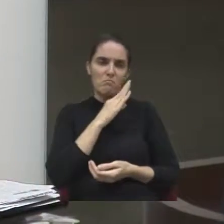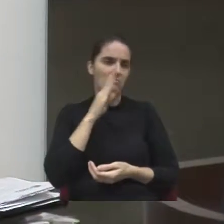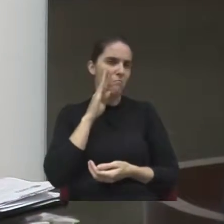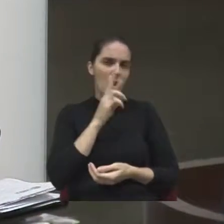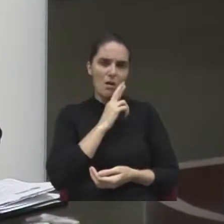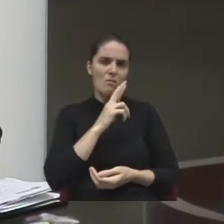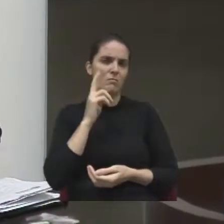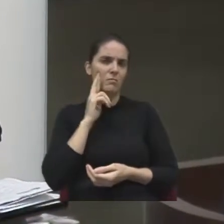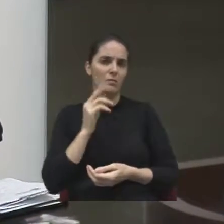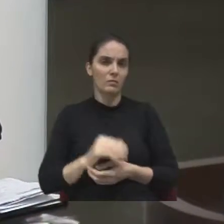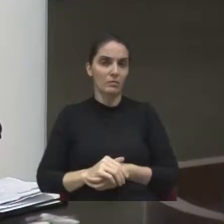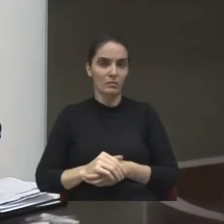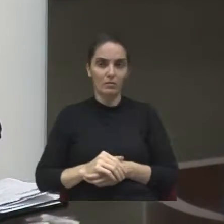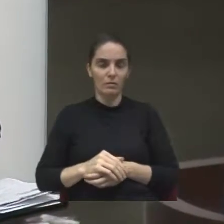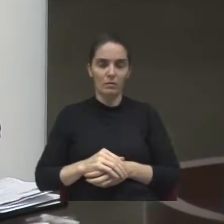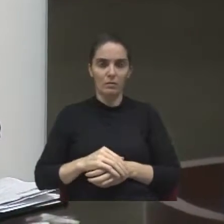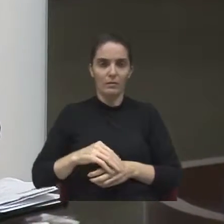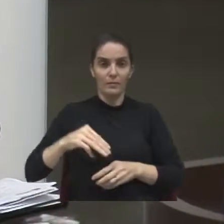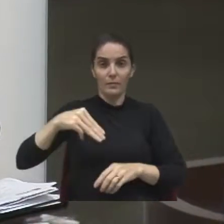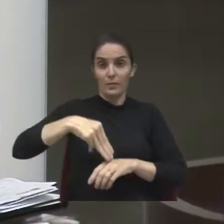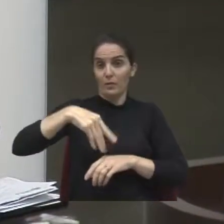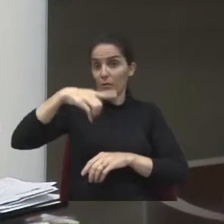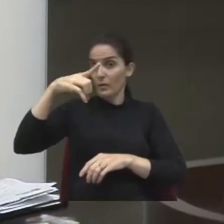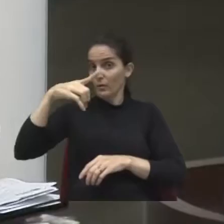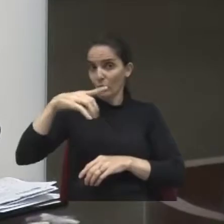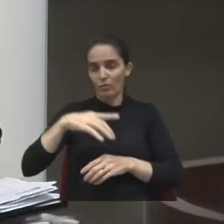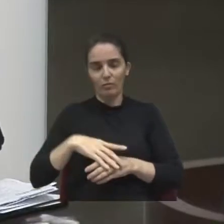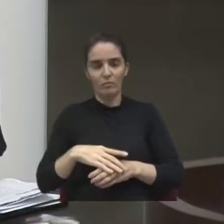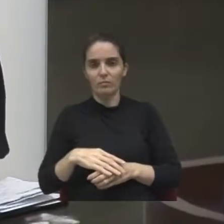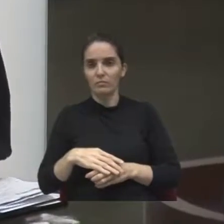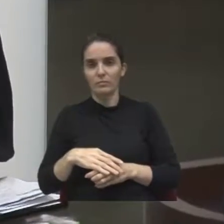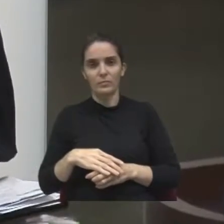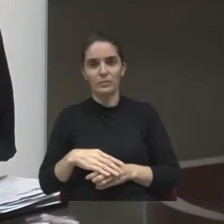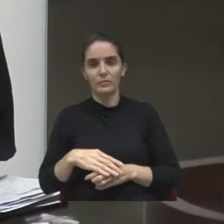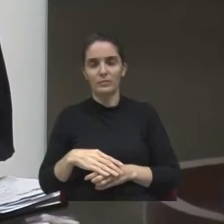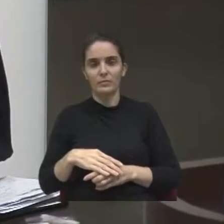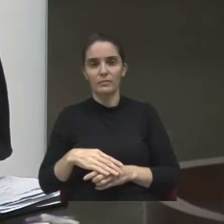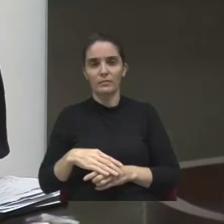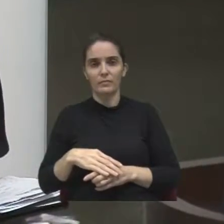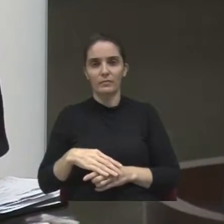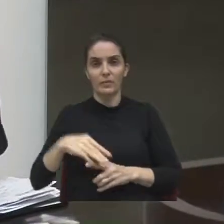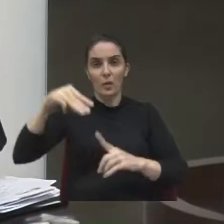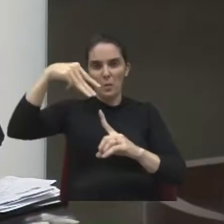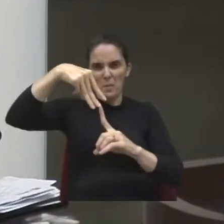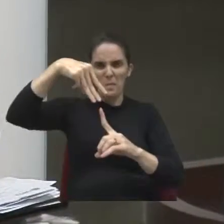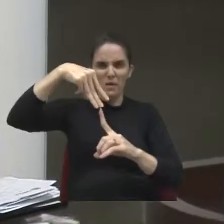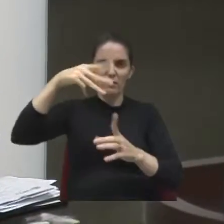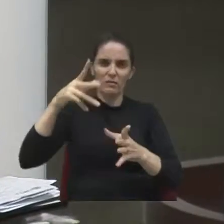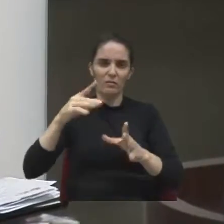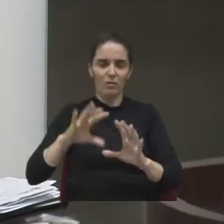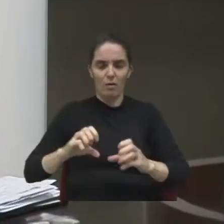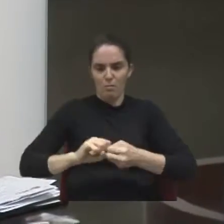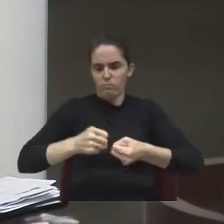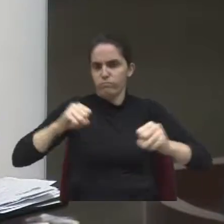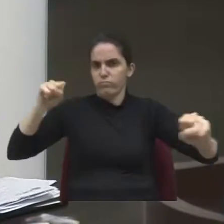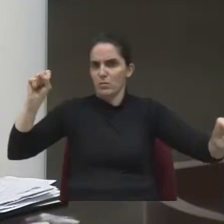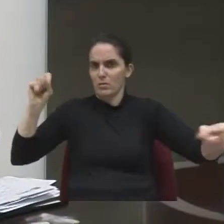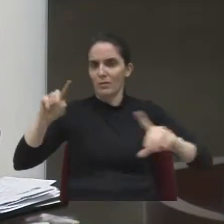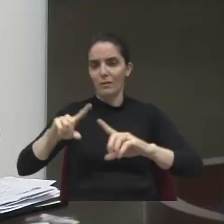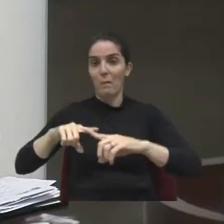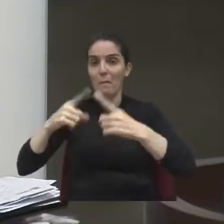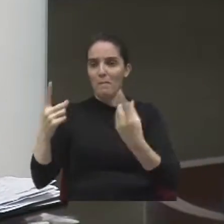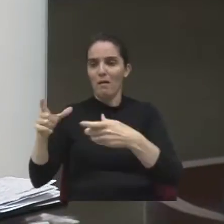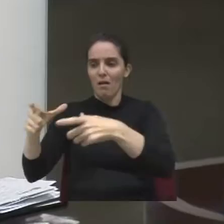McDonald's, mas, se eu puder garantir ou auxiliar na garantia de